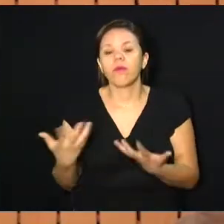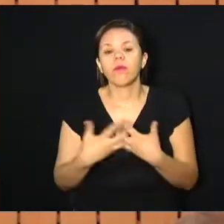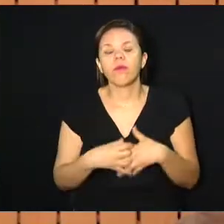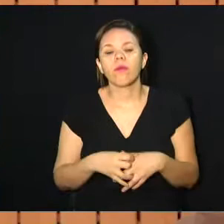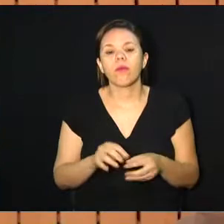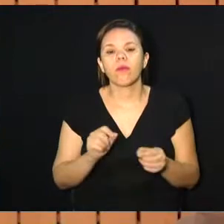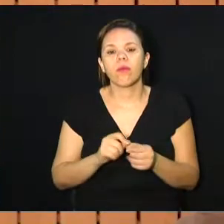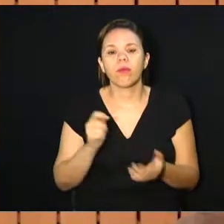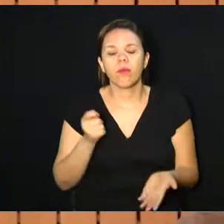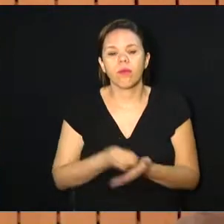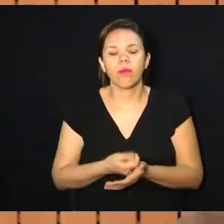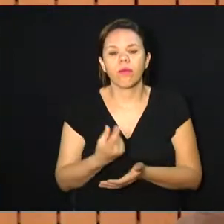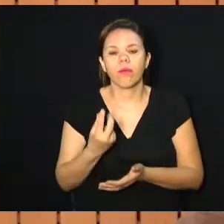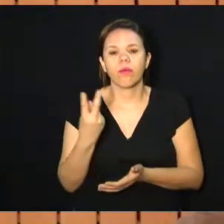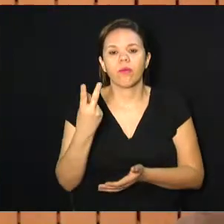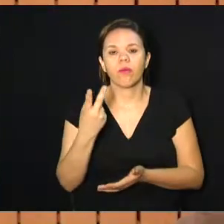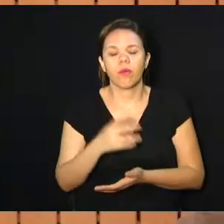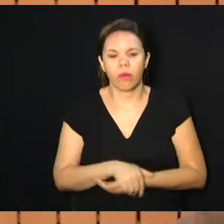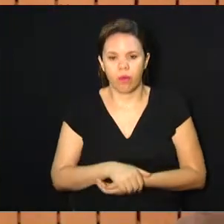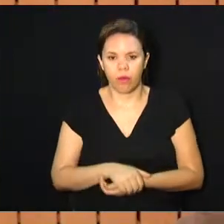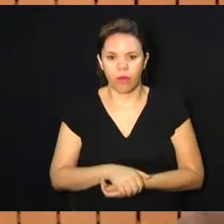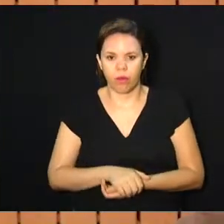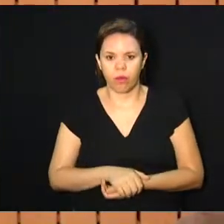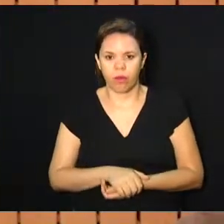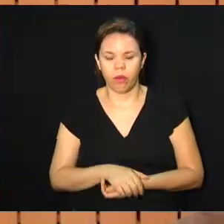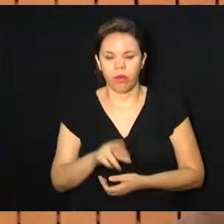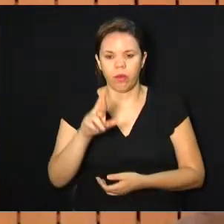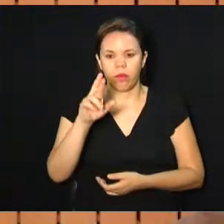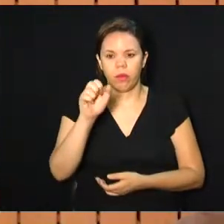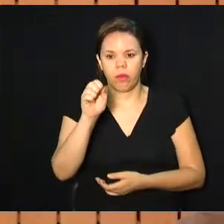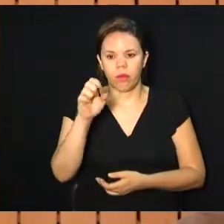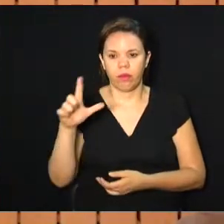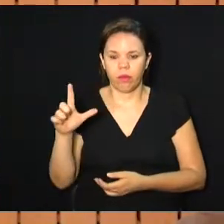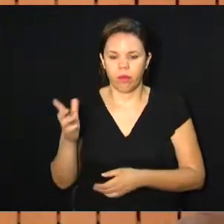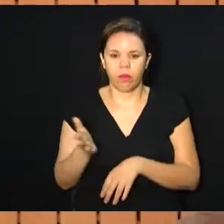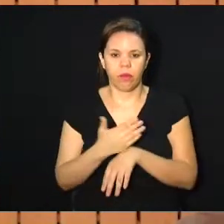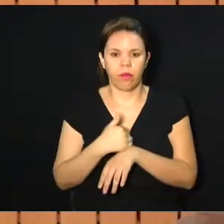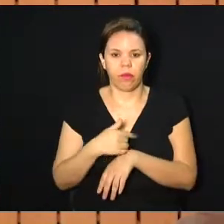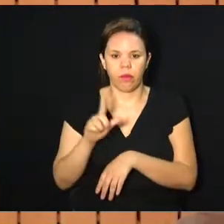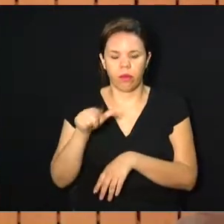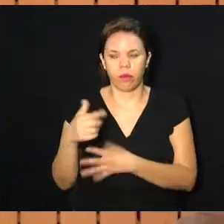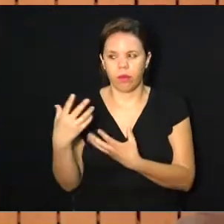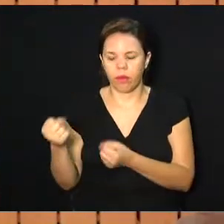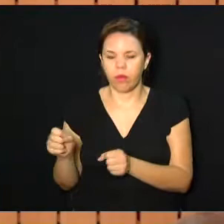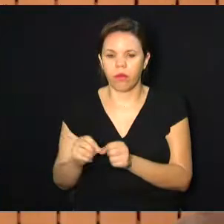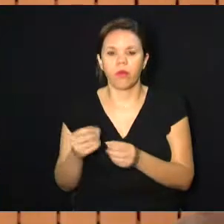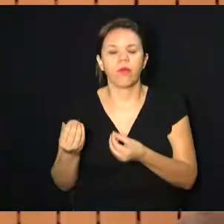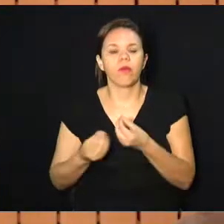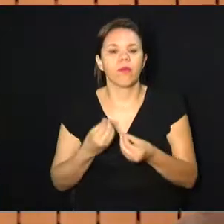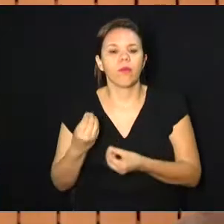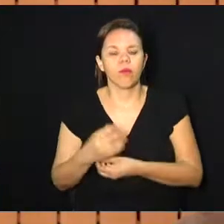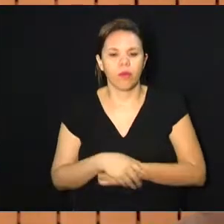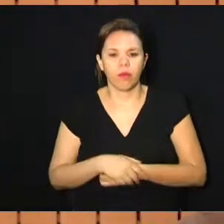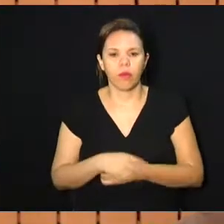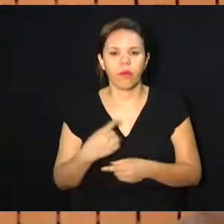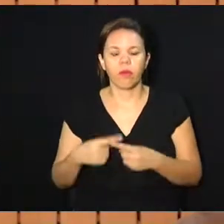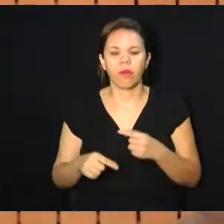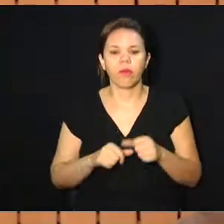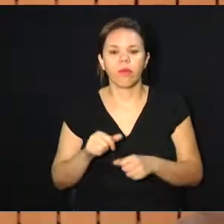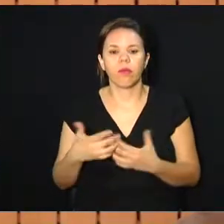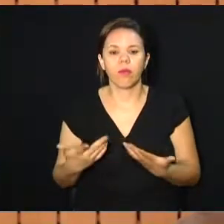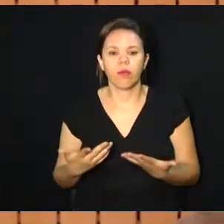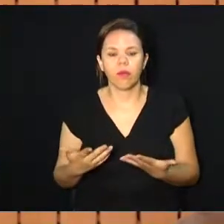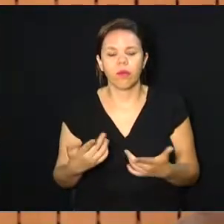o pagamento por custo? O Rafael mencionou que isso antes era adotado, e por que mudou, quais